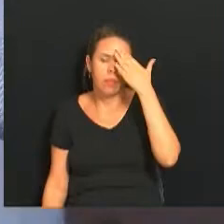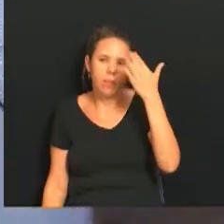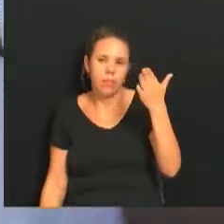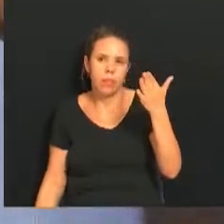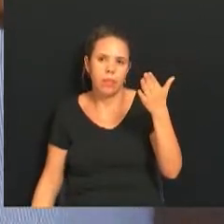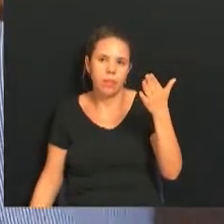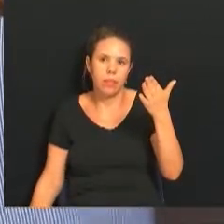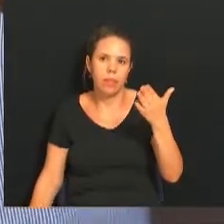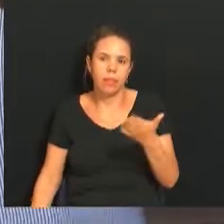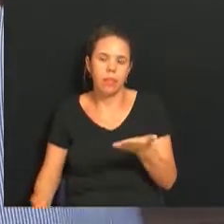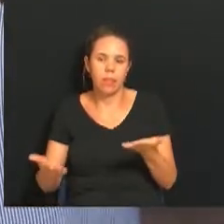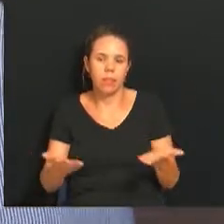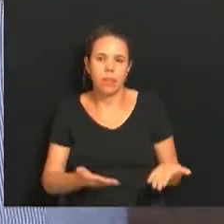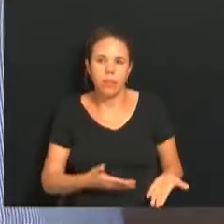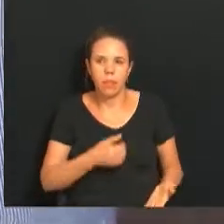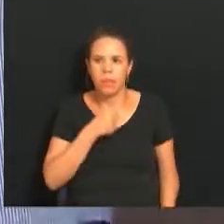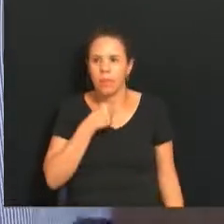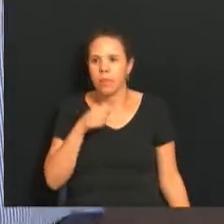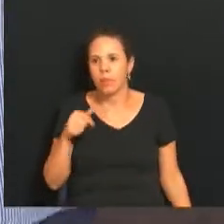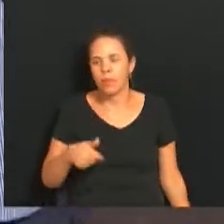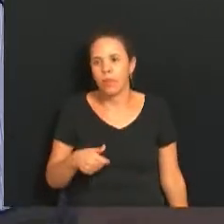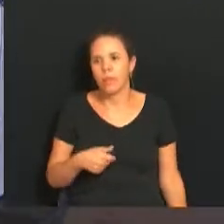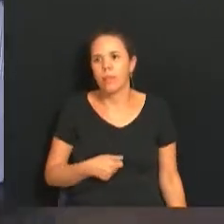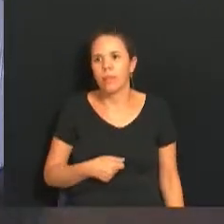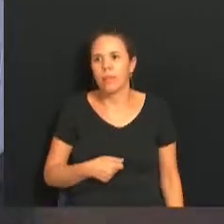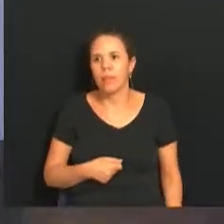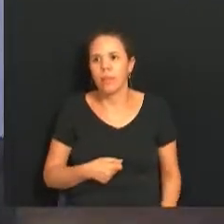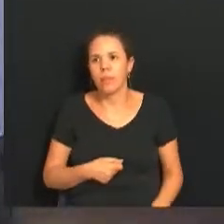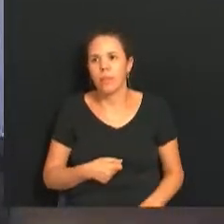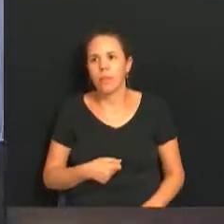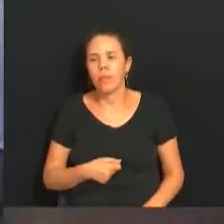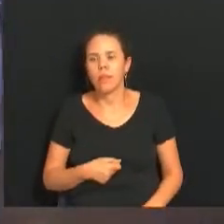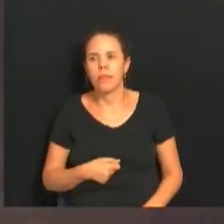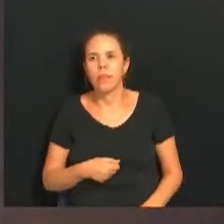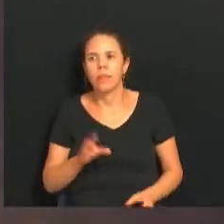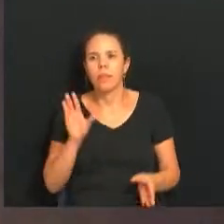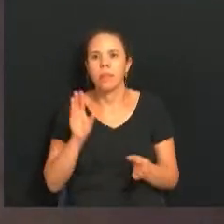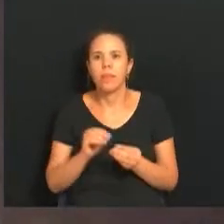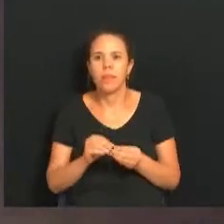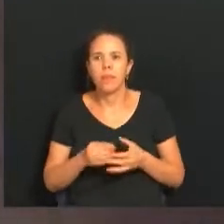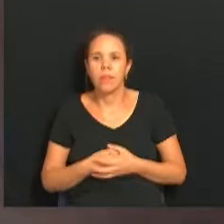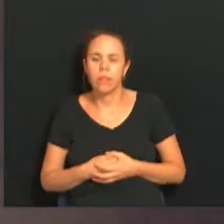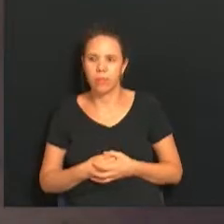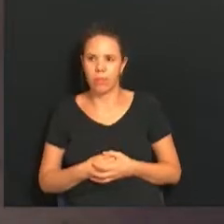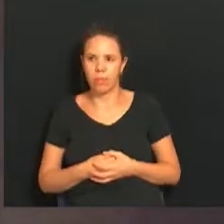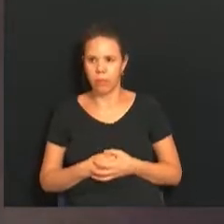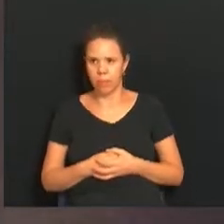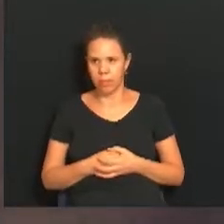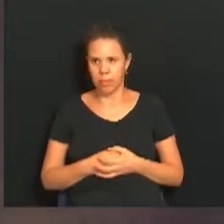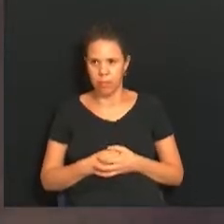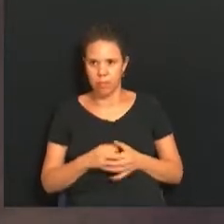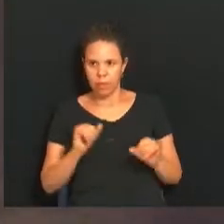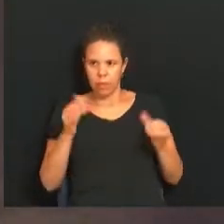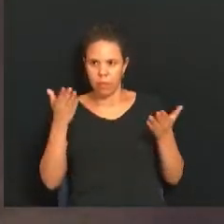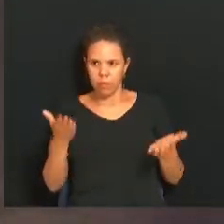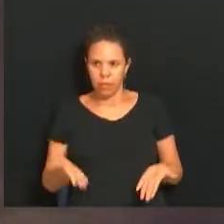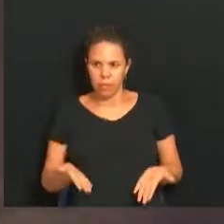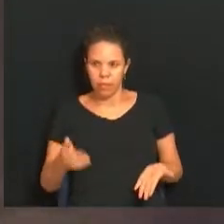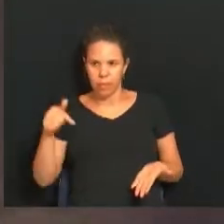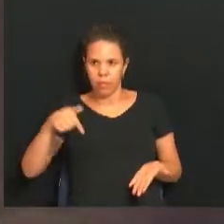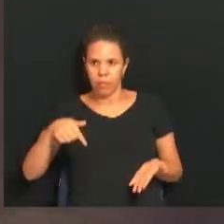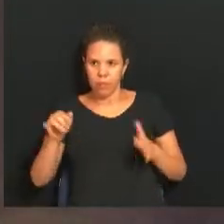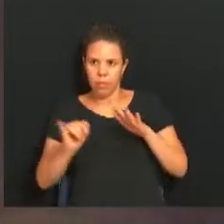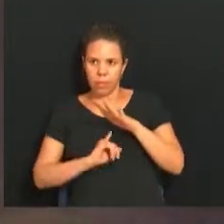receber a nossa reportagem aqui. Sim, deixa eu só dar um adendo aí, só posso? Vai lá, vai lá. Eu queria falar para vocês que essa entidade